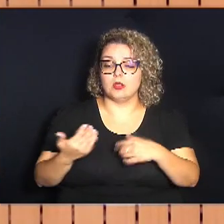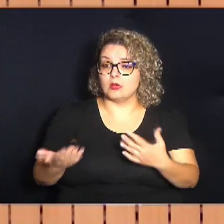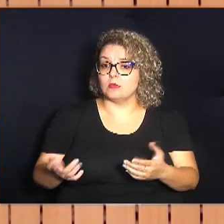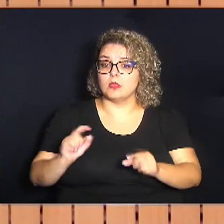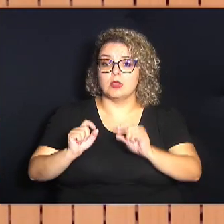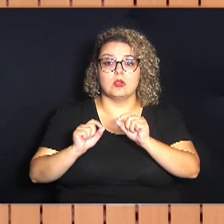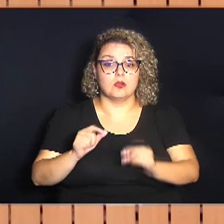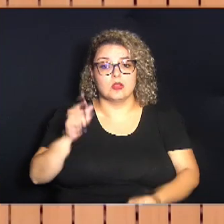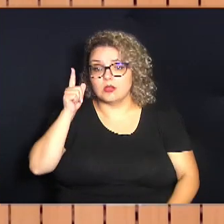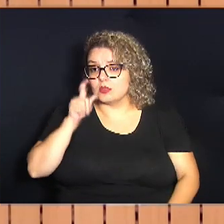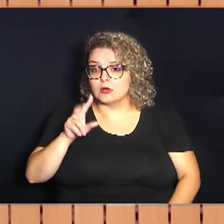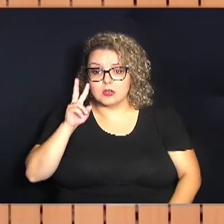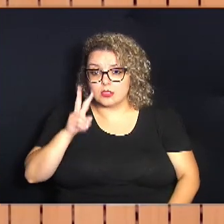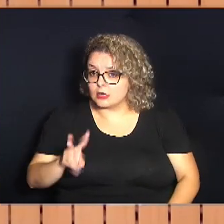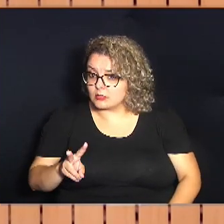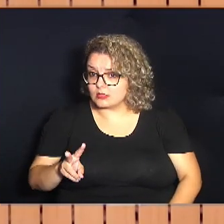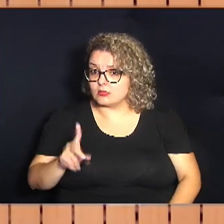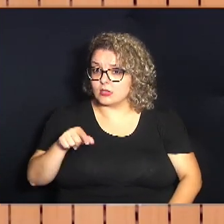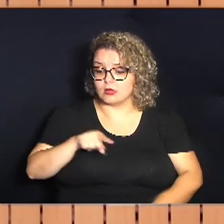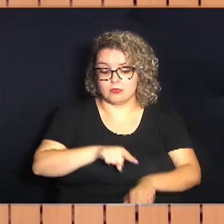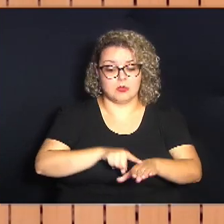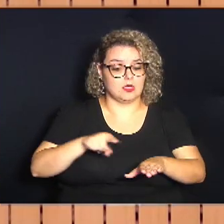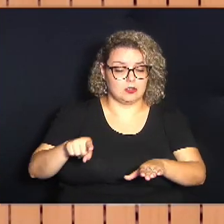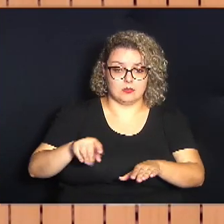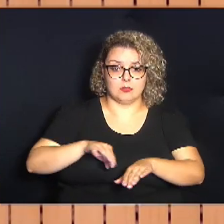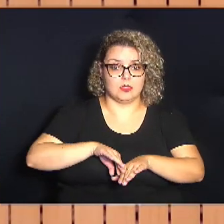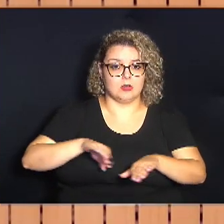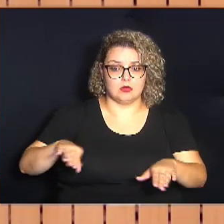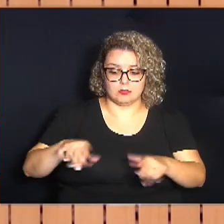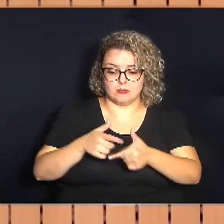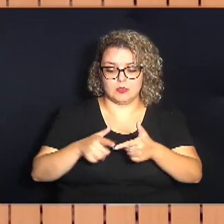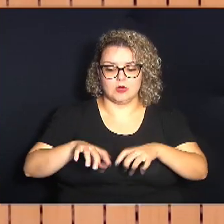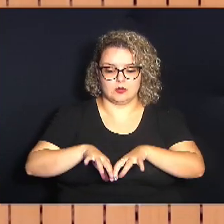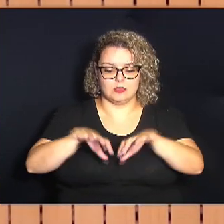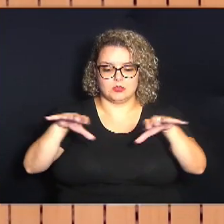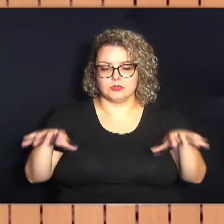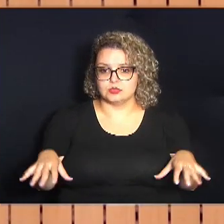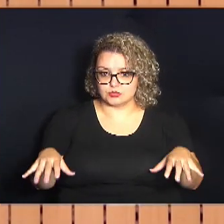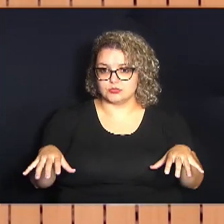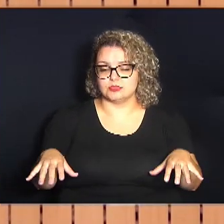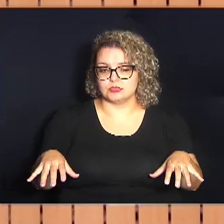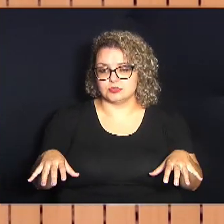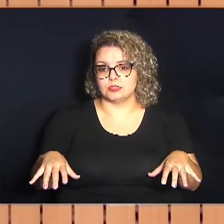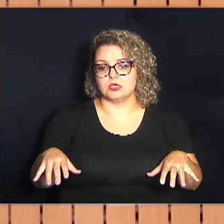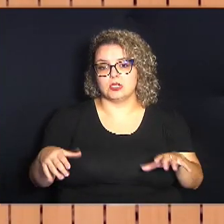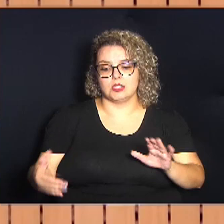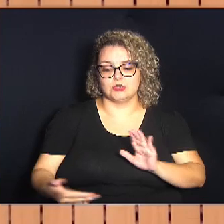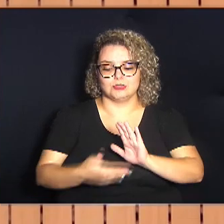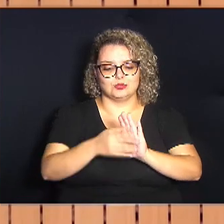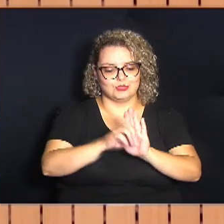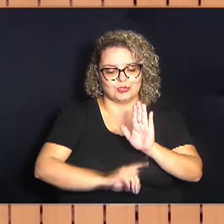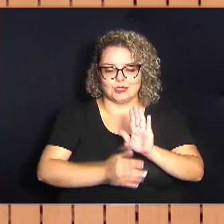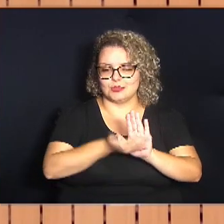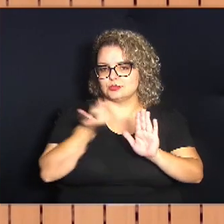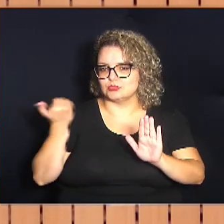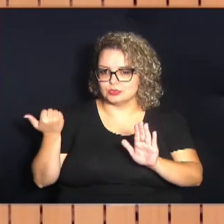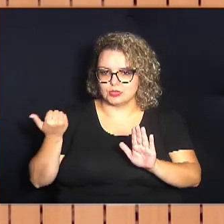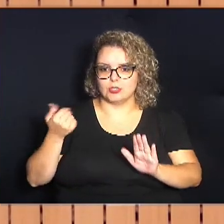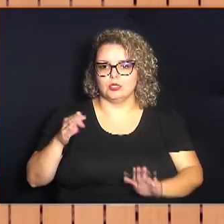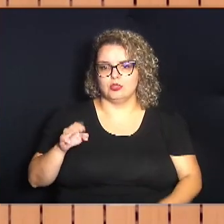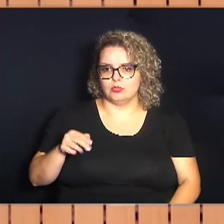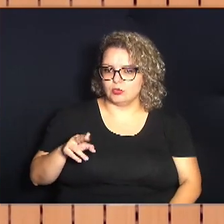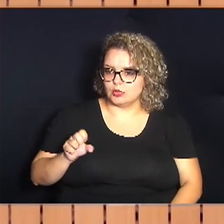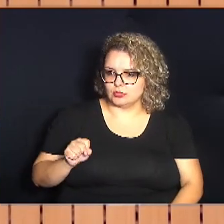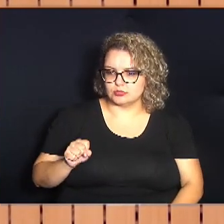gente consegue observar é uma exclusão, uma separação, uma divisão, justamente tirando direitos, né? Bônus